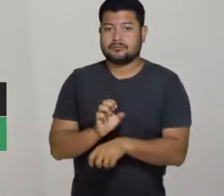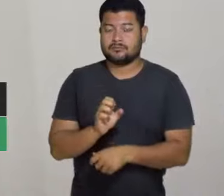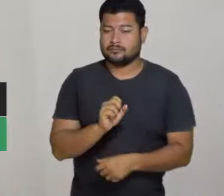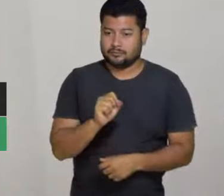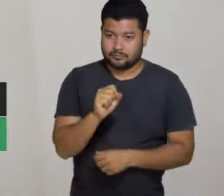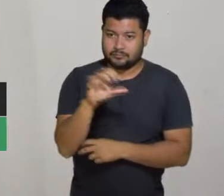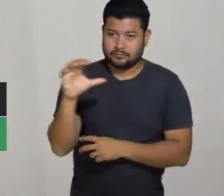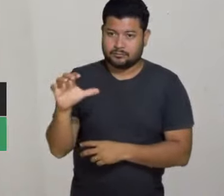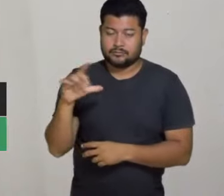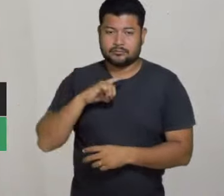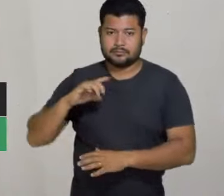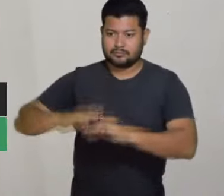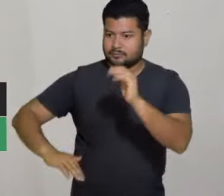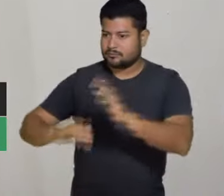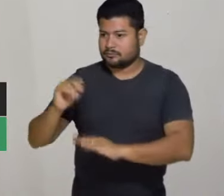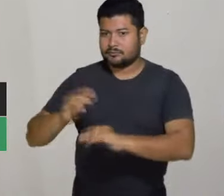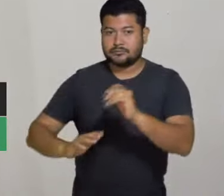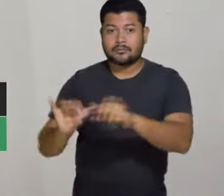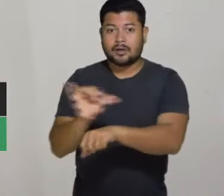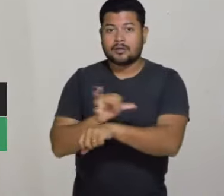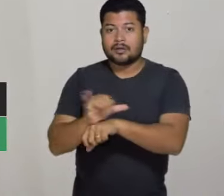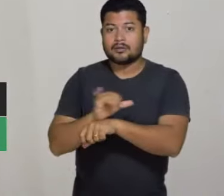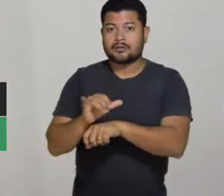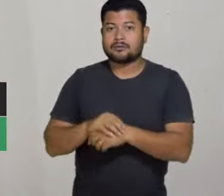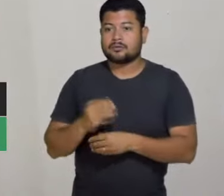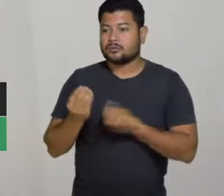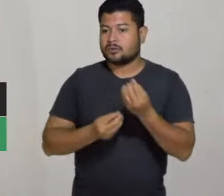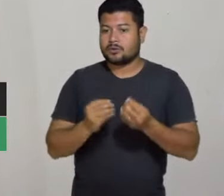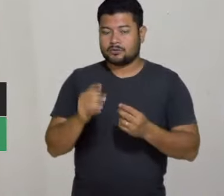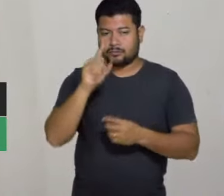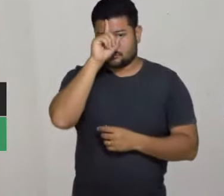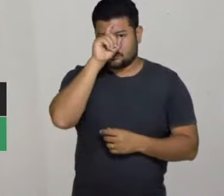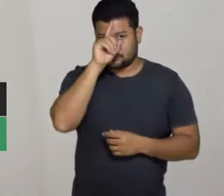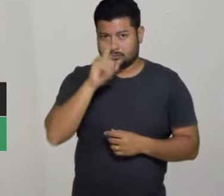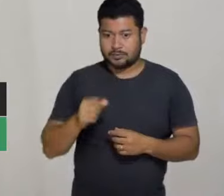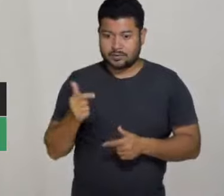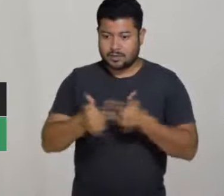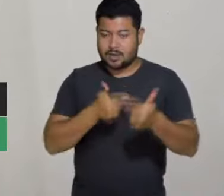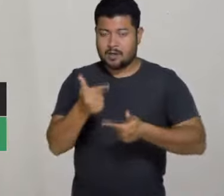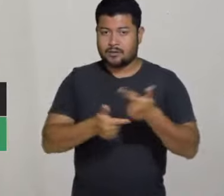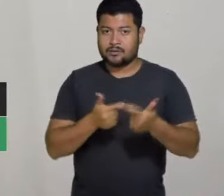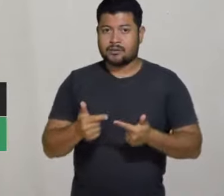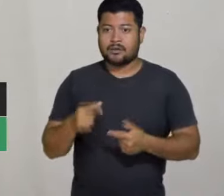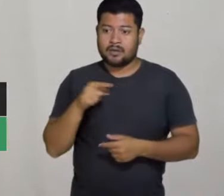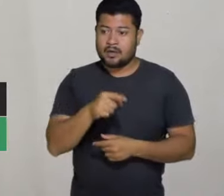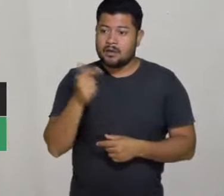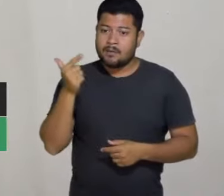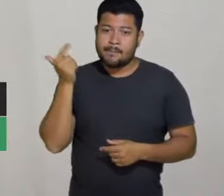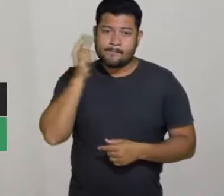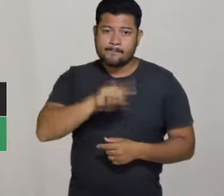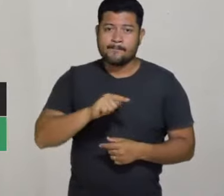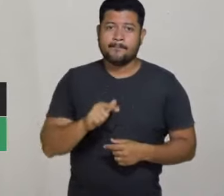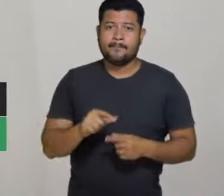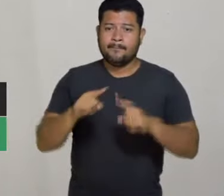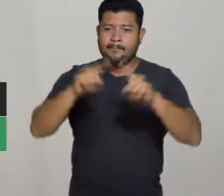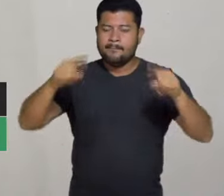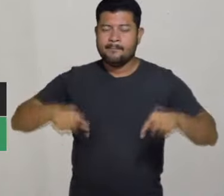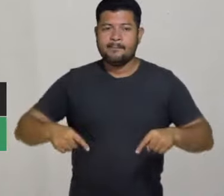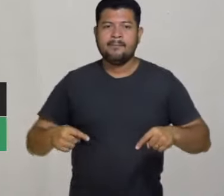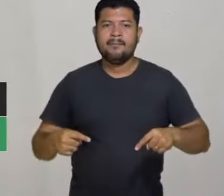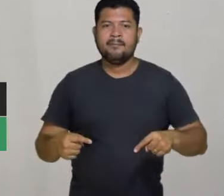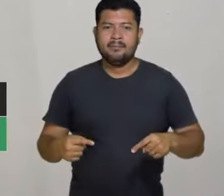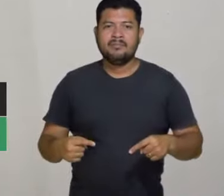ação efetiva sobre o funcionamento dos hospitais em Santa Catarina, que dê condições para os servidores que lá atuam, que